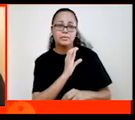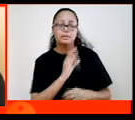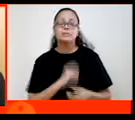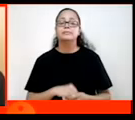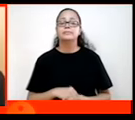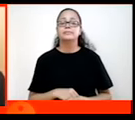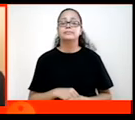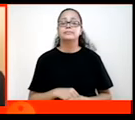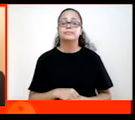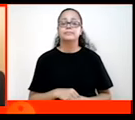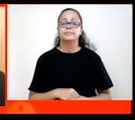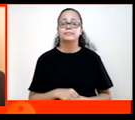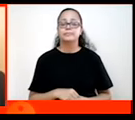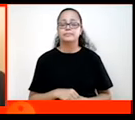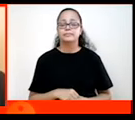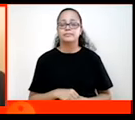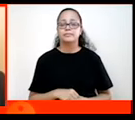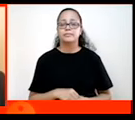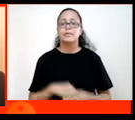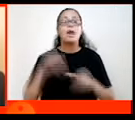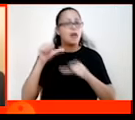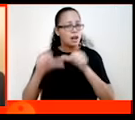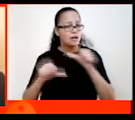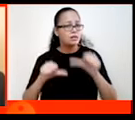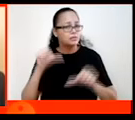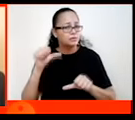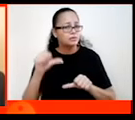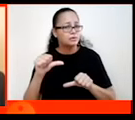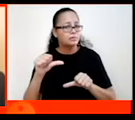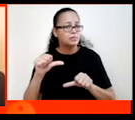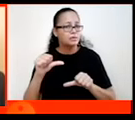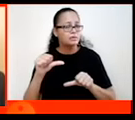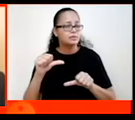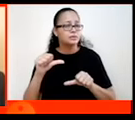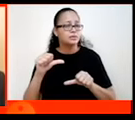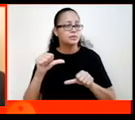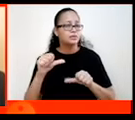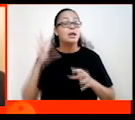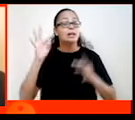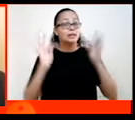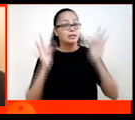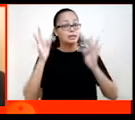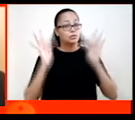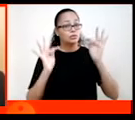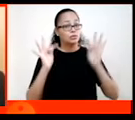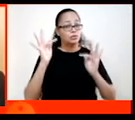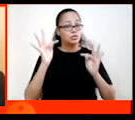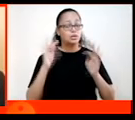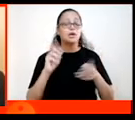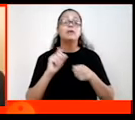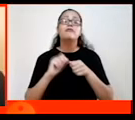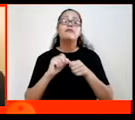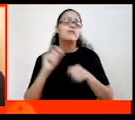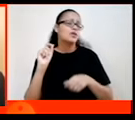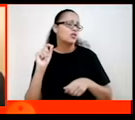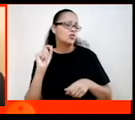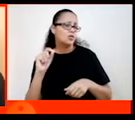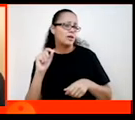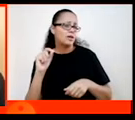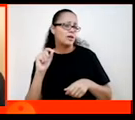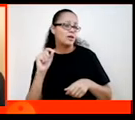certo? Então essa transformação aí, né, dessa tecnologia, né, promoveu o